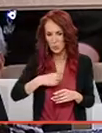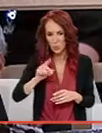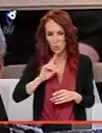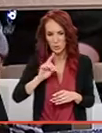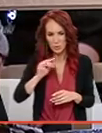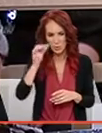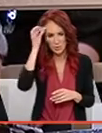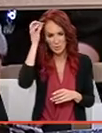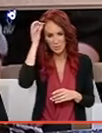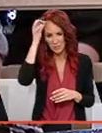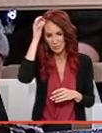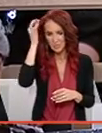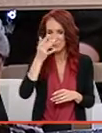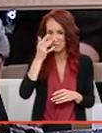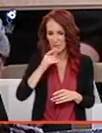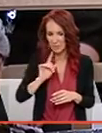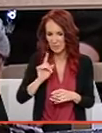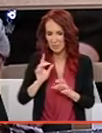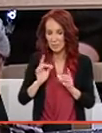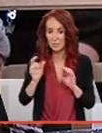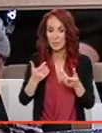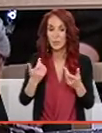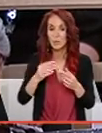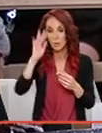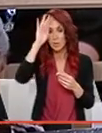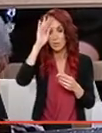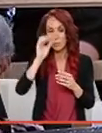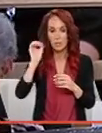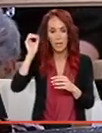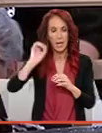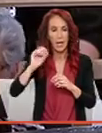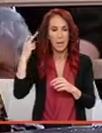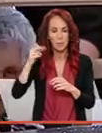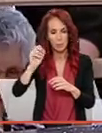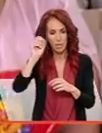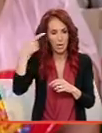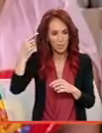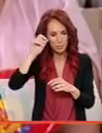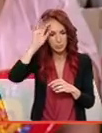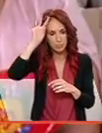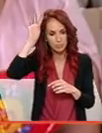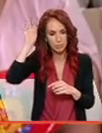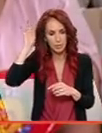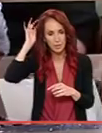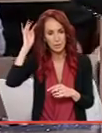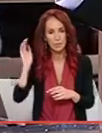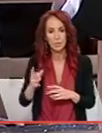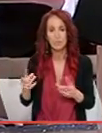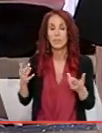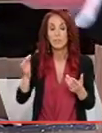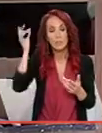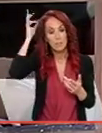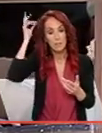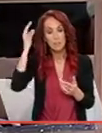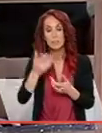tem que ir explicar isso. Tudo em mim cresce muito depressa, a começar pelo cabelo. Muito bem. Ai, ó Serginho, por amor da santa. Estamos a falar de raízes, obviamente, e raízes. Também